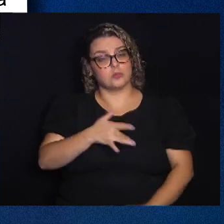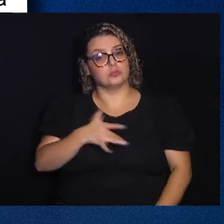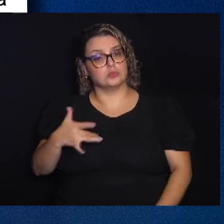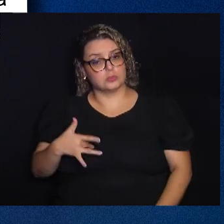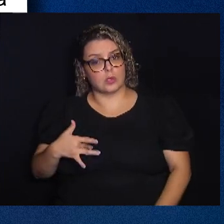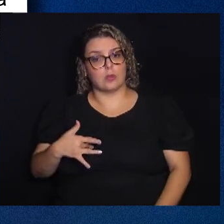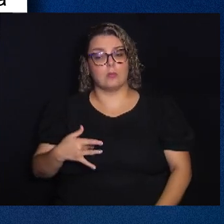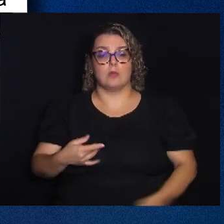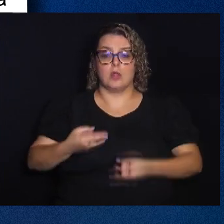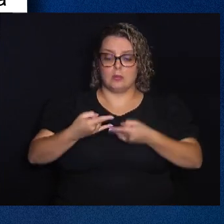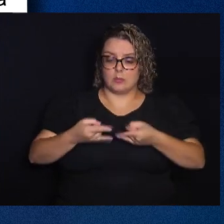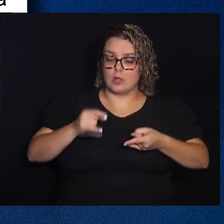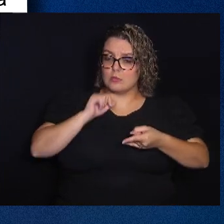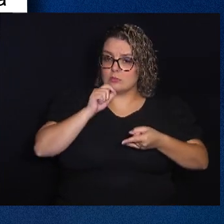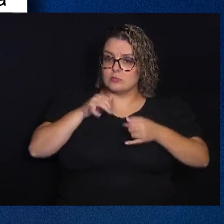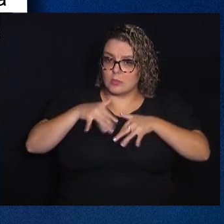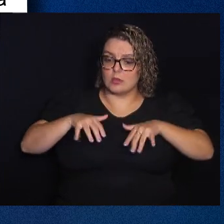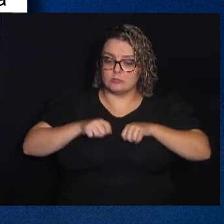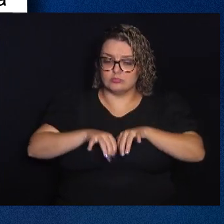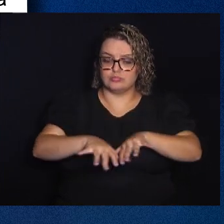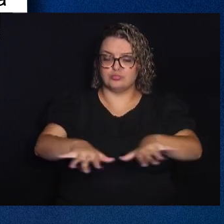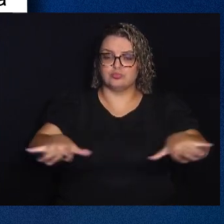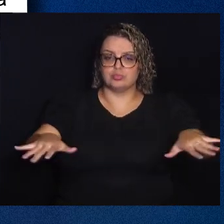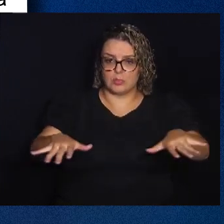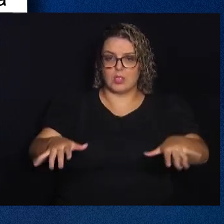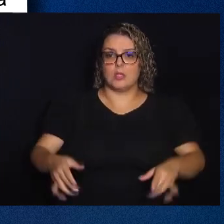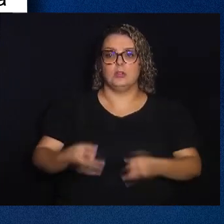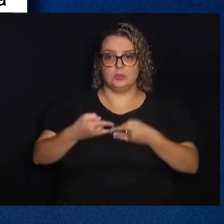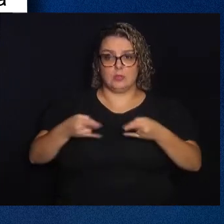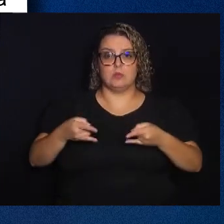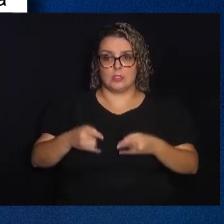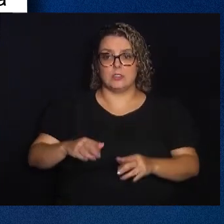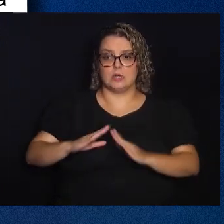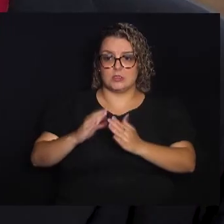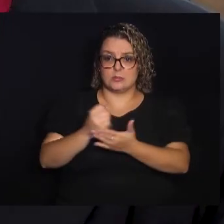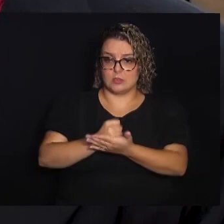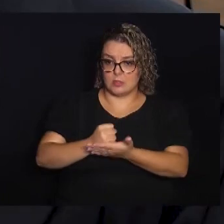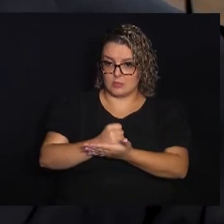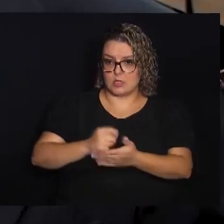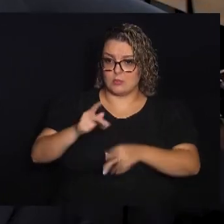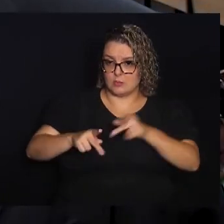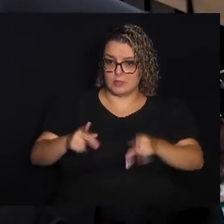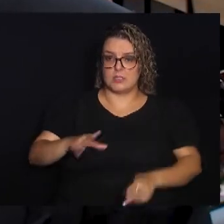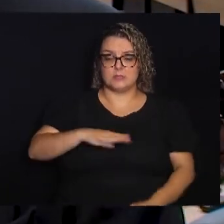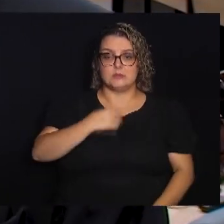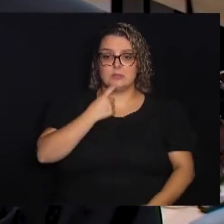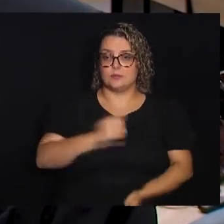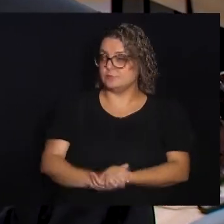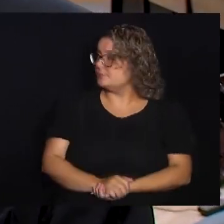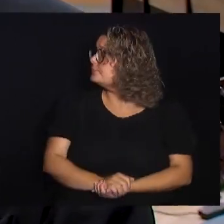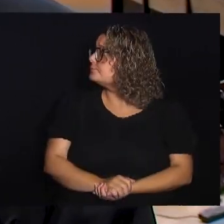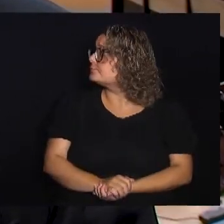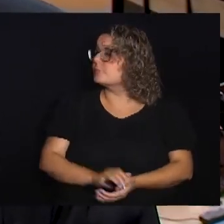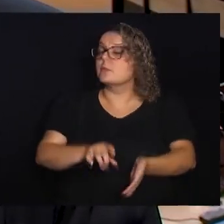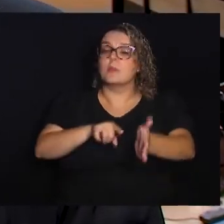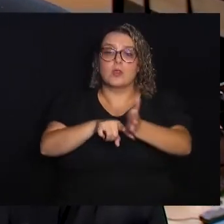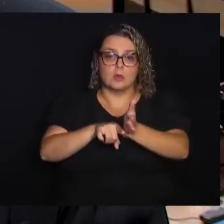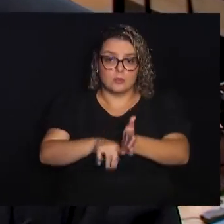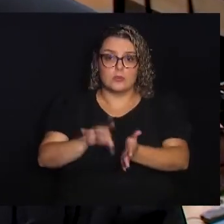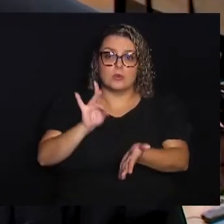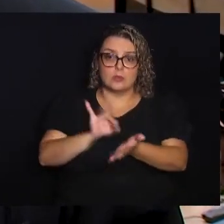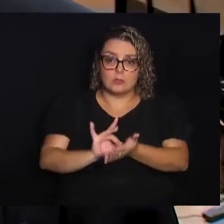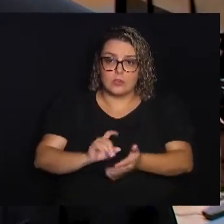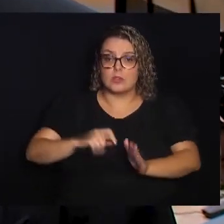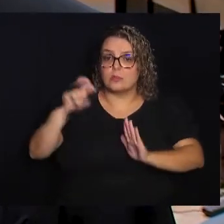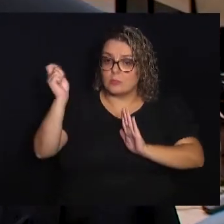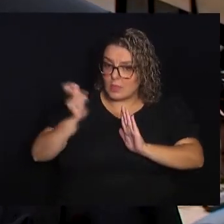ou de Saúde para a distribuição dos produtos nas farmácias populares da cidade. Os questionamentos têm a ver,